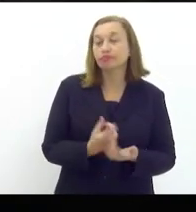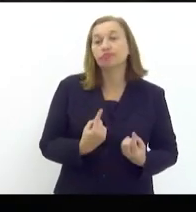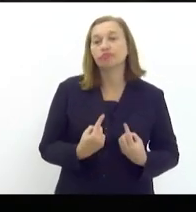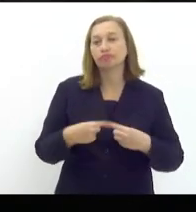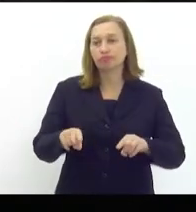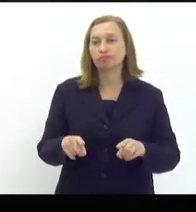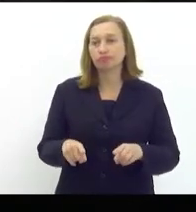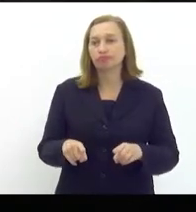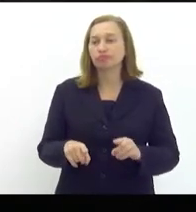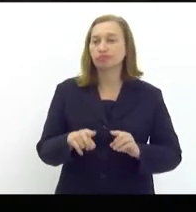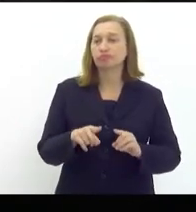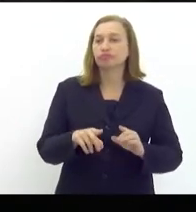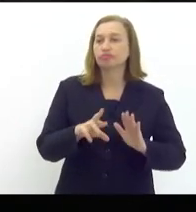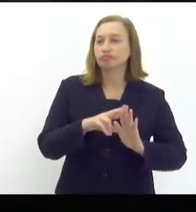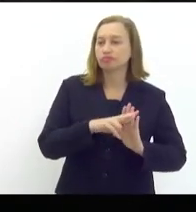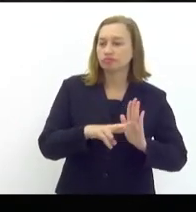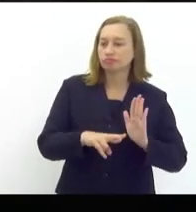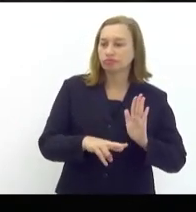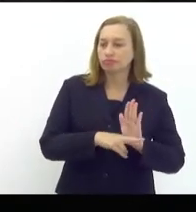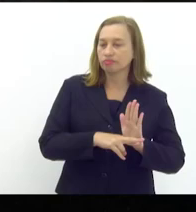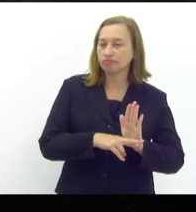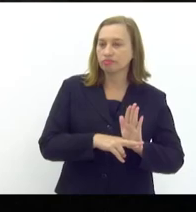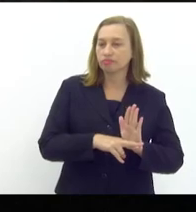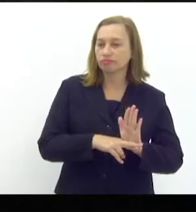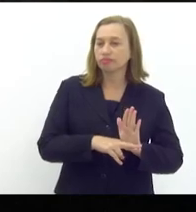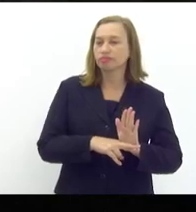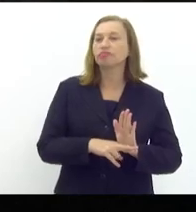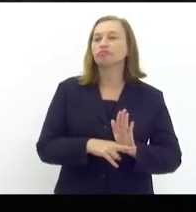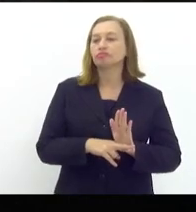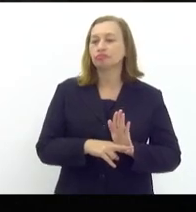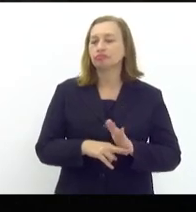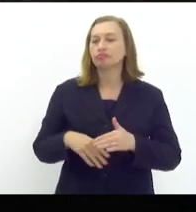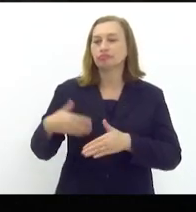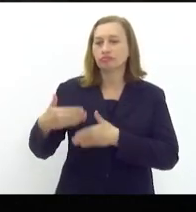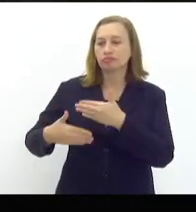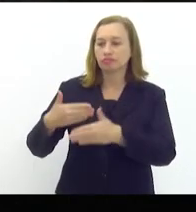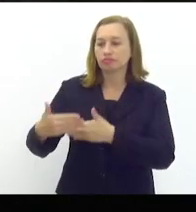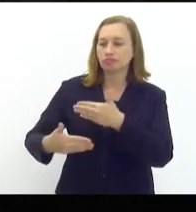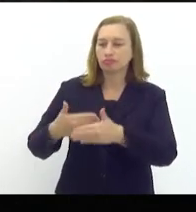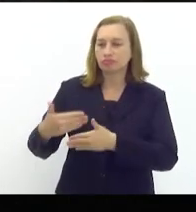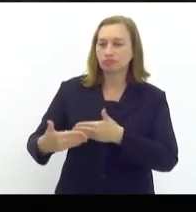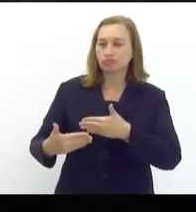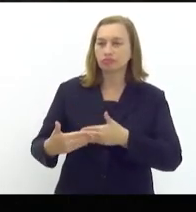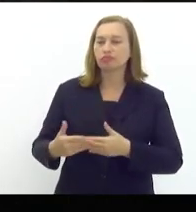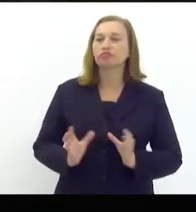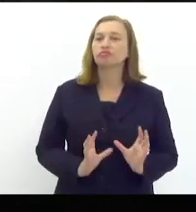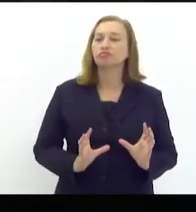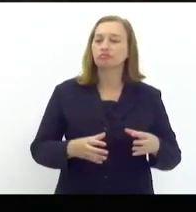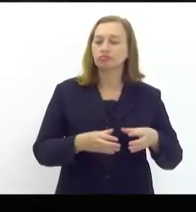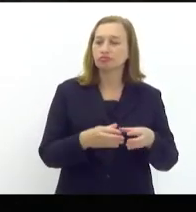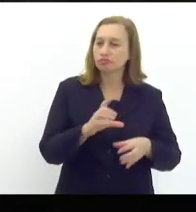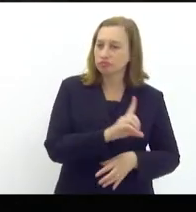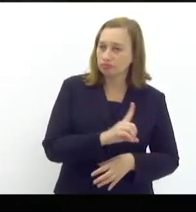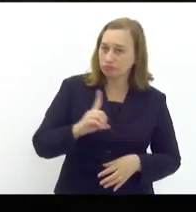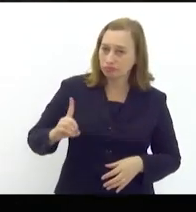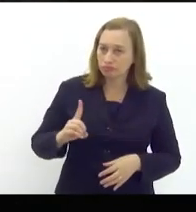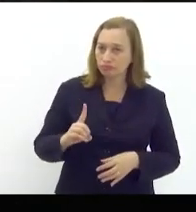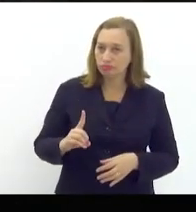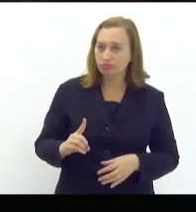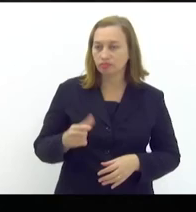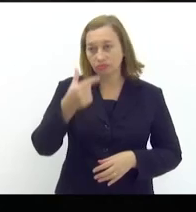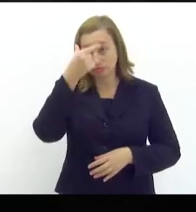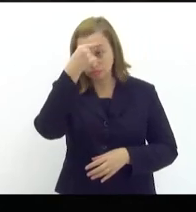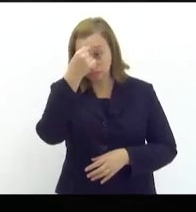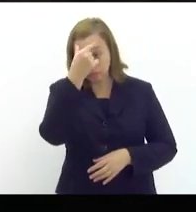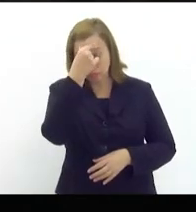tradição construída ao longo de duas décadas de integração democrática entre esse colegiado de coordenadores com a direção acadêmica